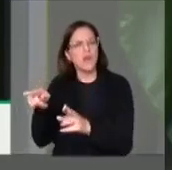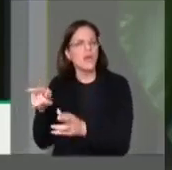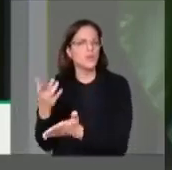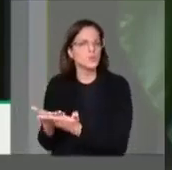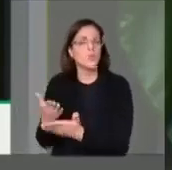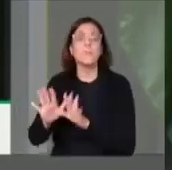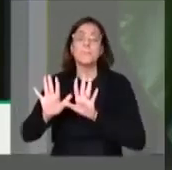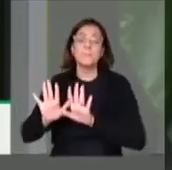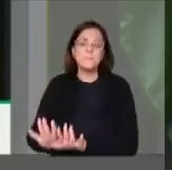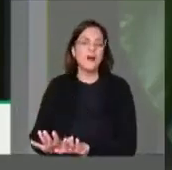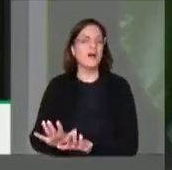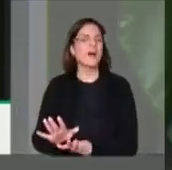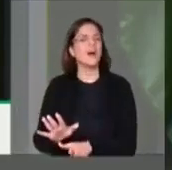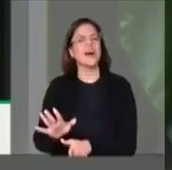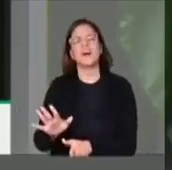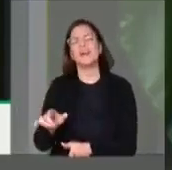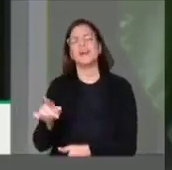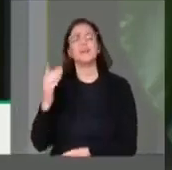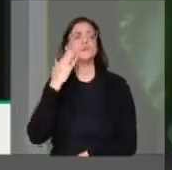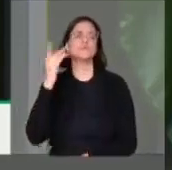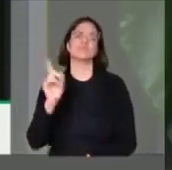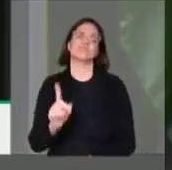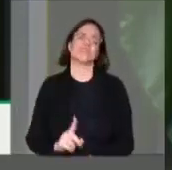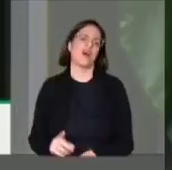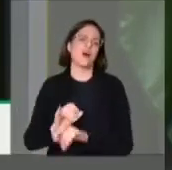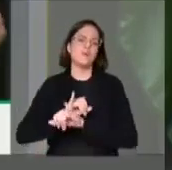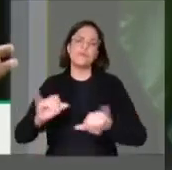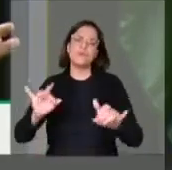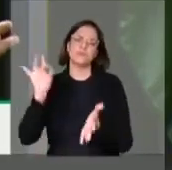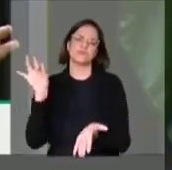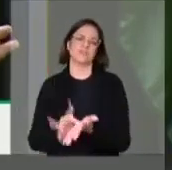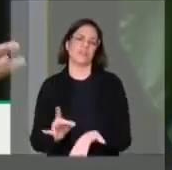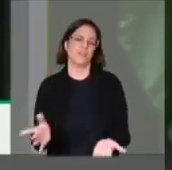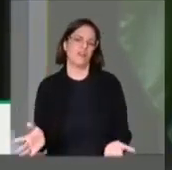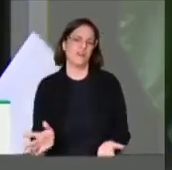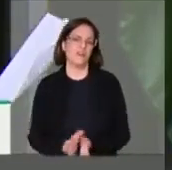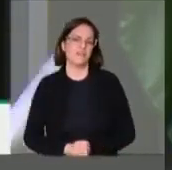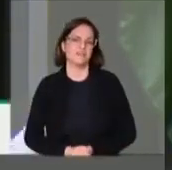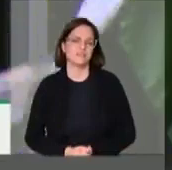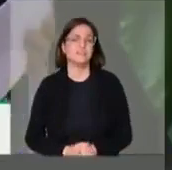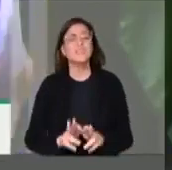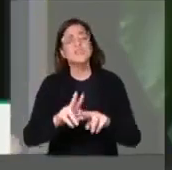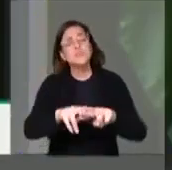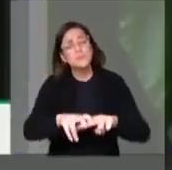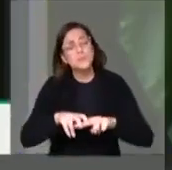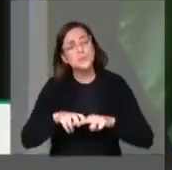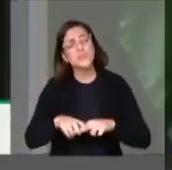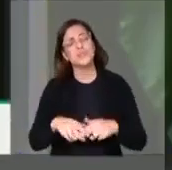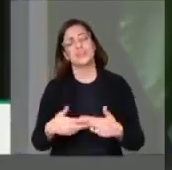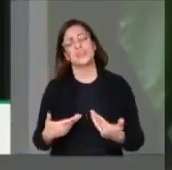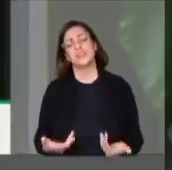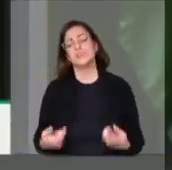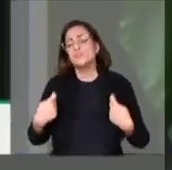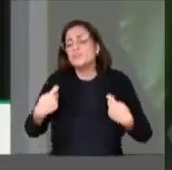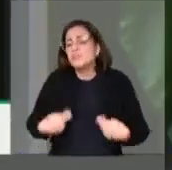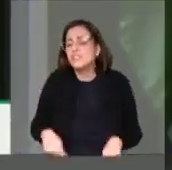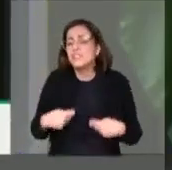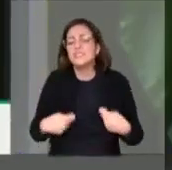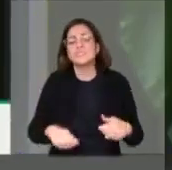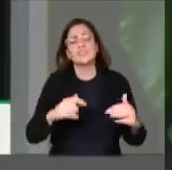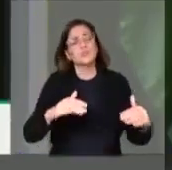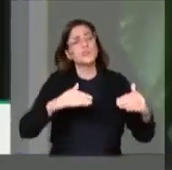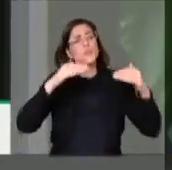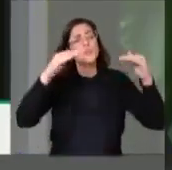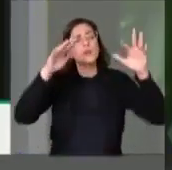desinformação é de tal forma aguda que evoca a necessidade, como disse Lênio Luiz